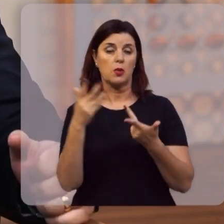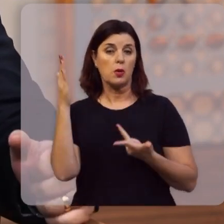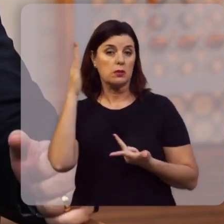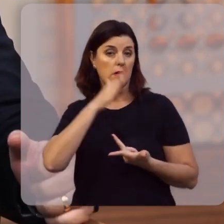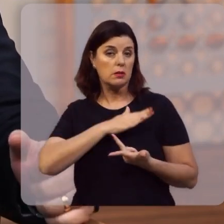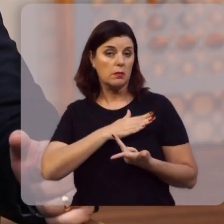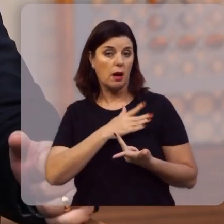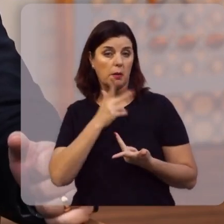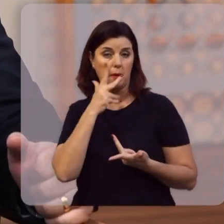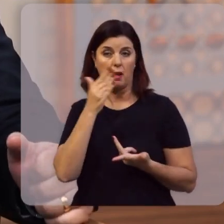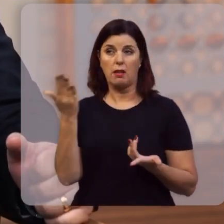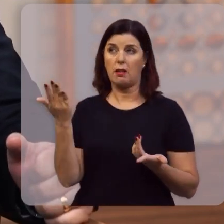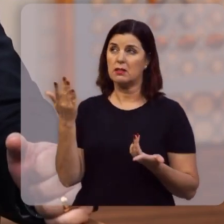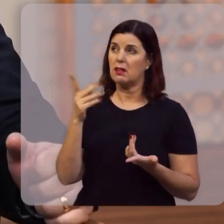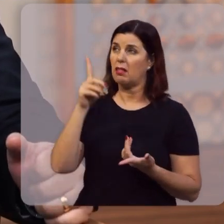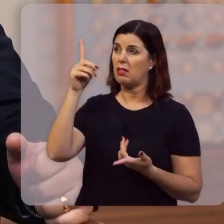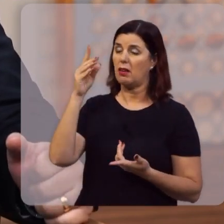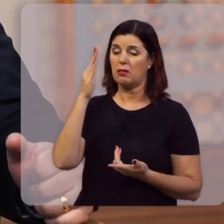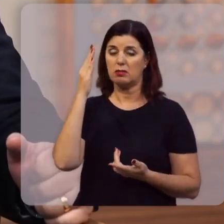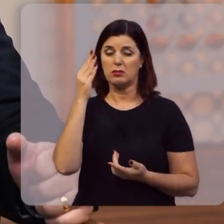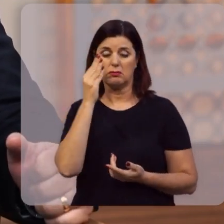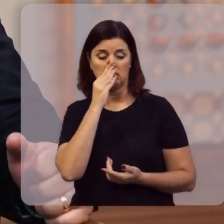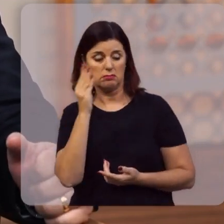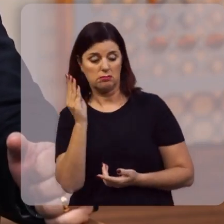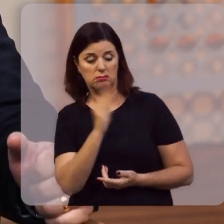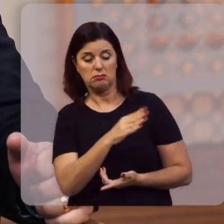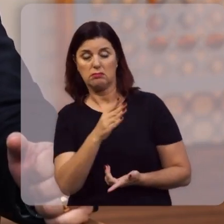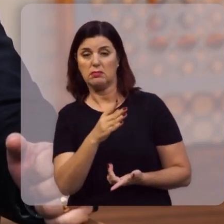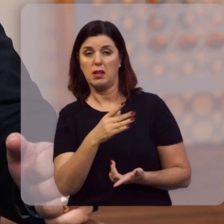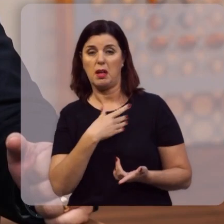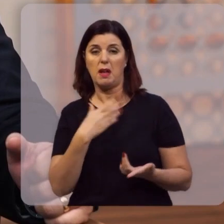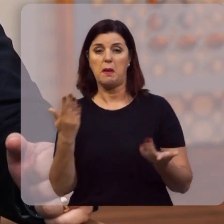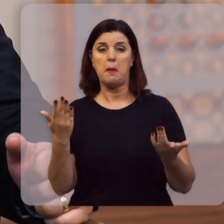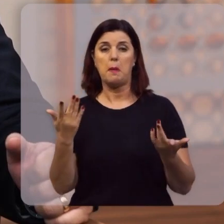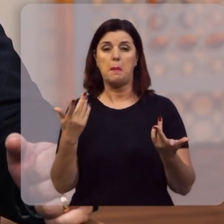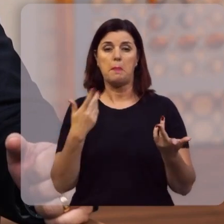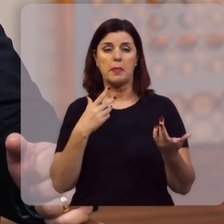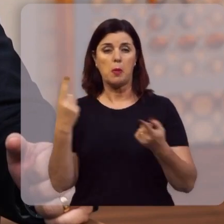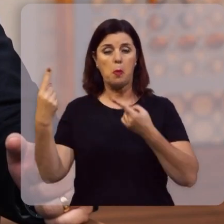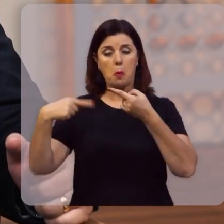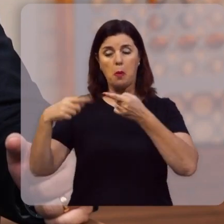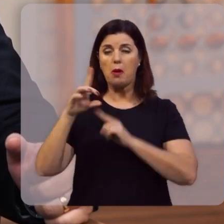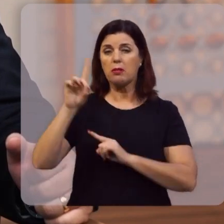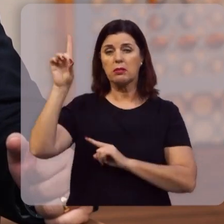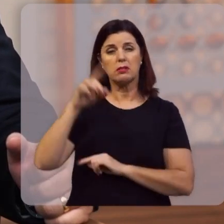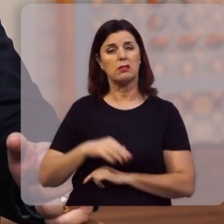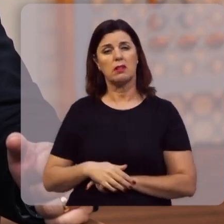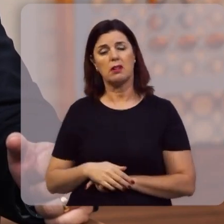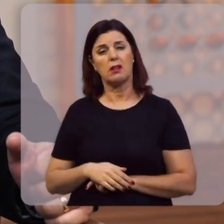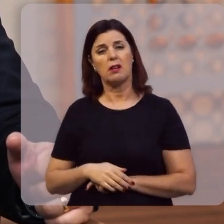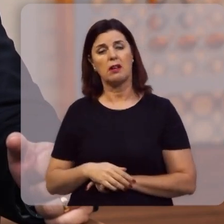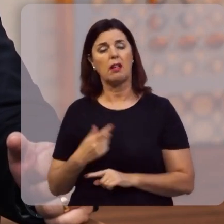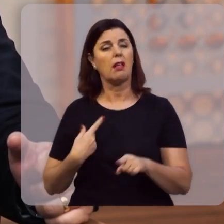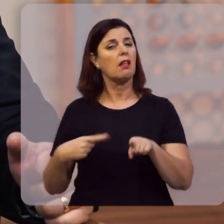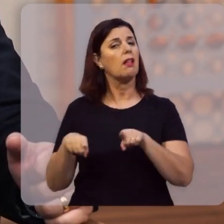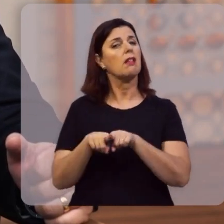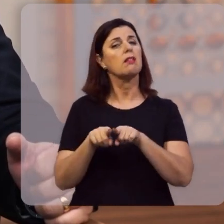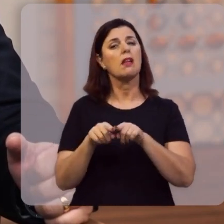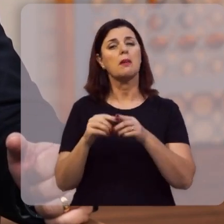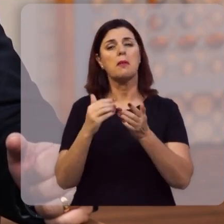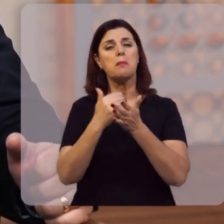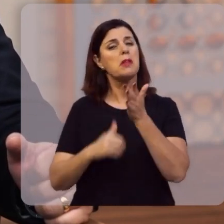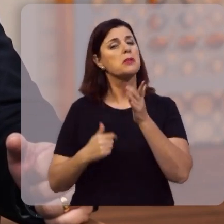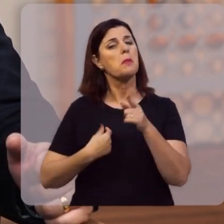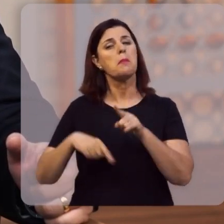que ofendem a santidade de Deus, prejudicam os seus próprios relacionamentos e também prejudicam a